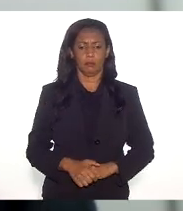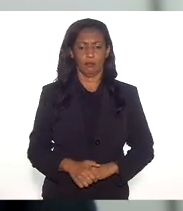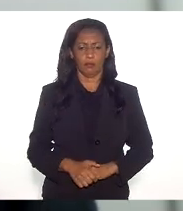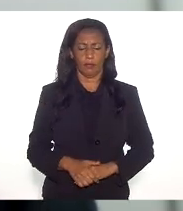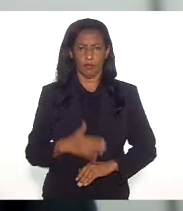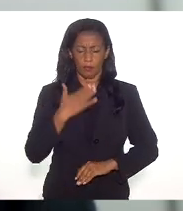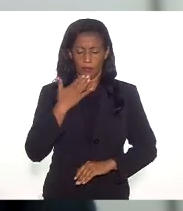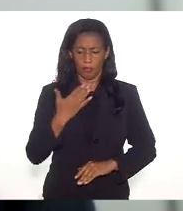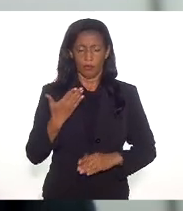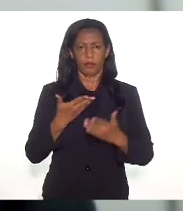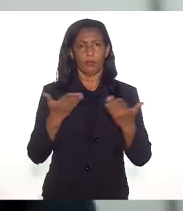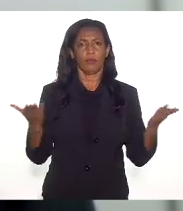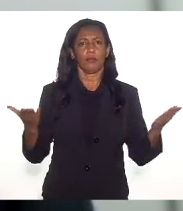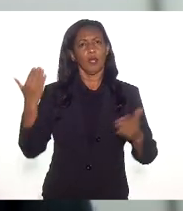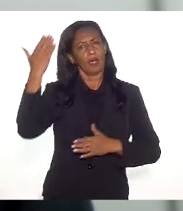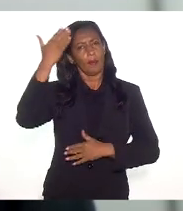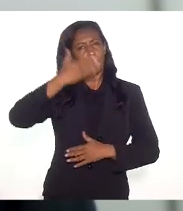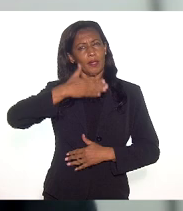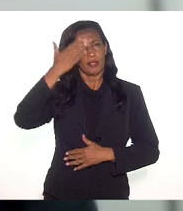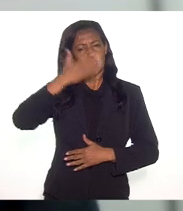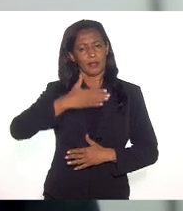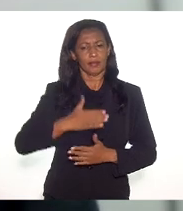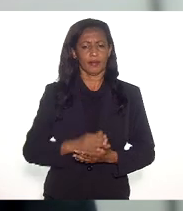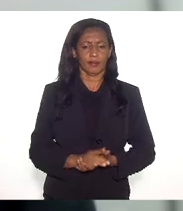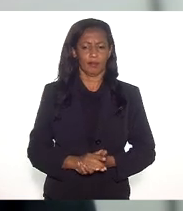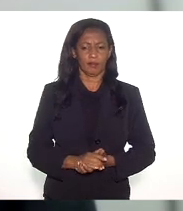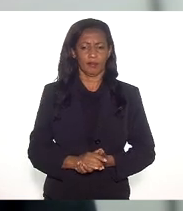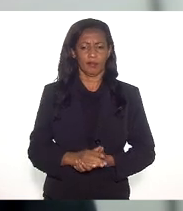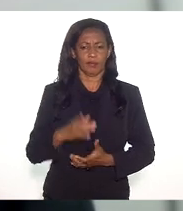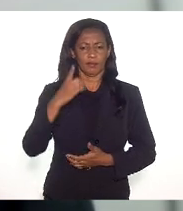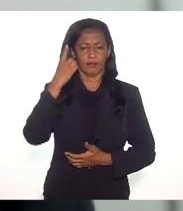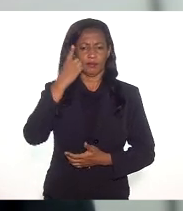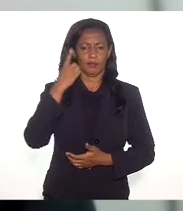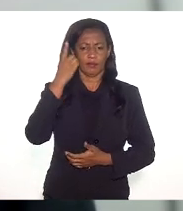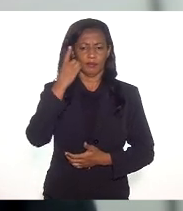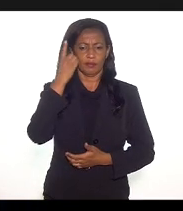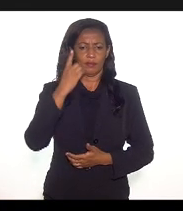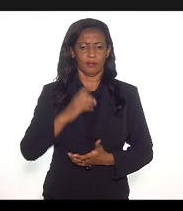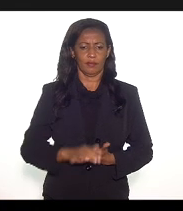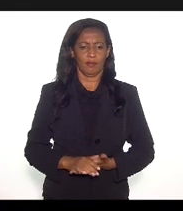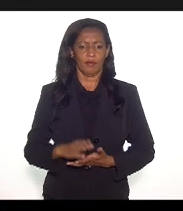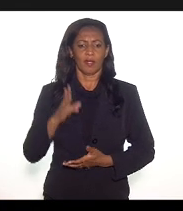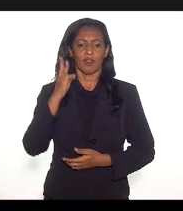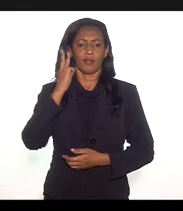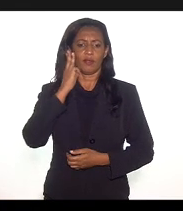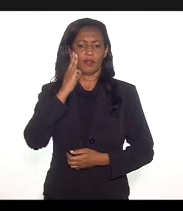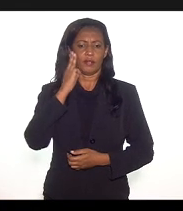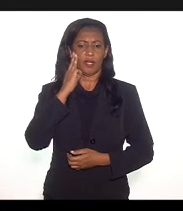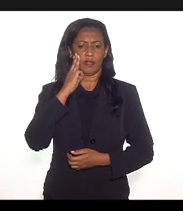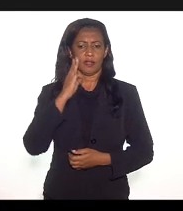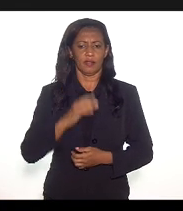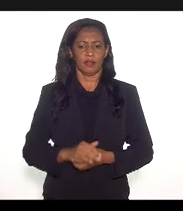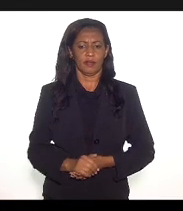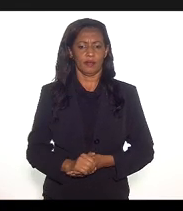Contamos aqui com a presença dos deputados Valdeque,